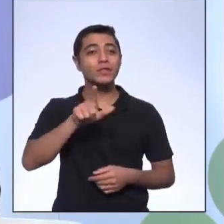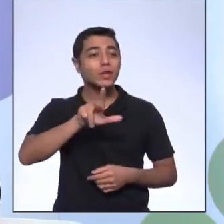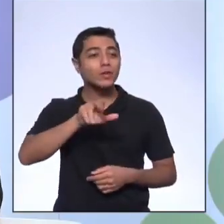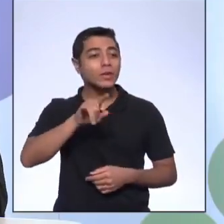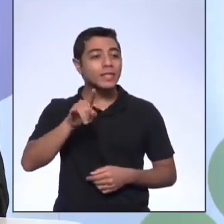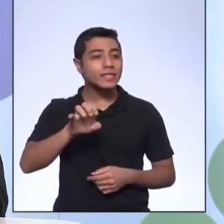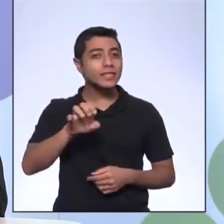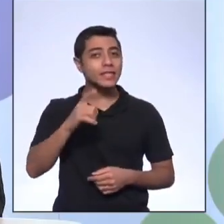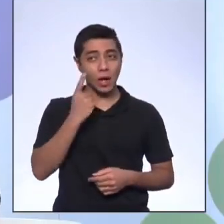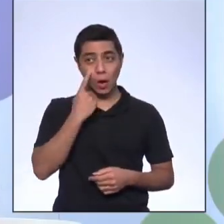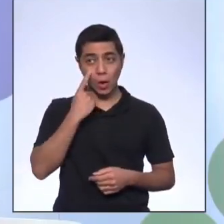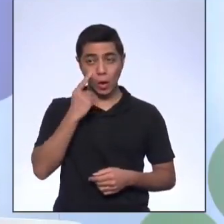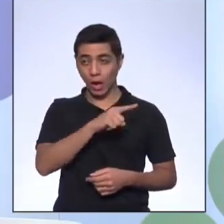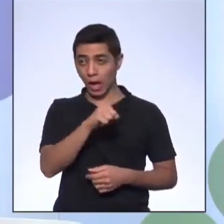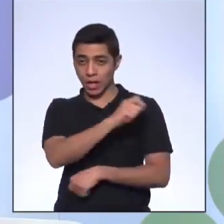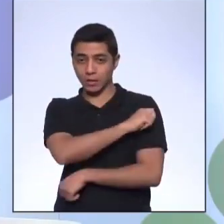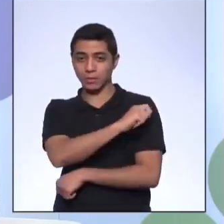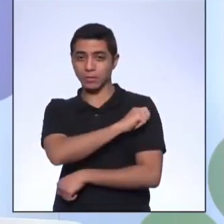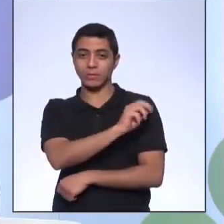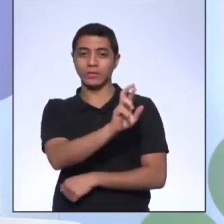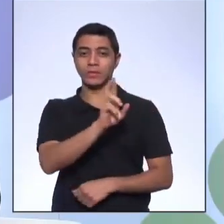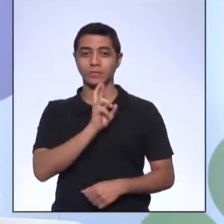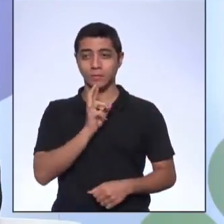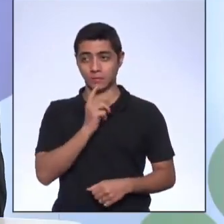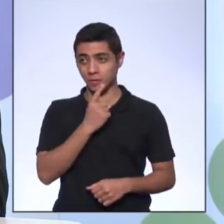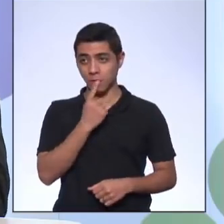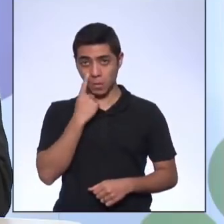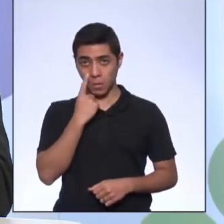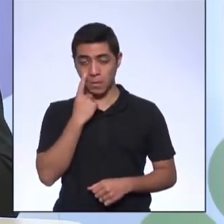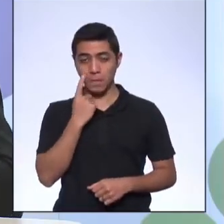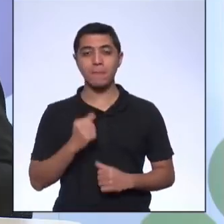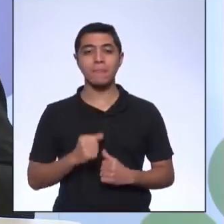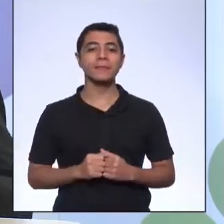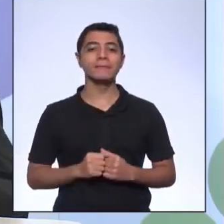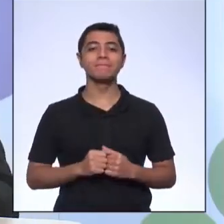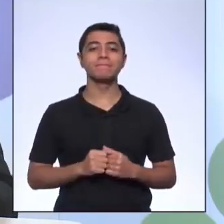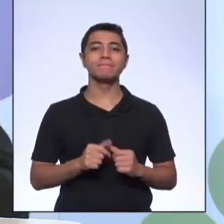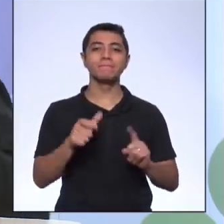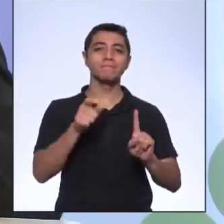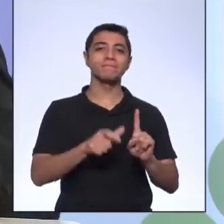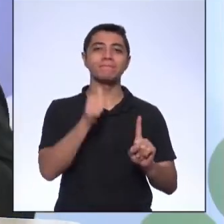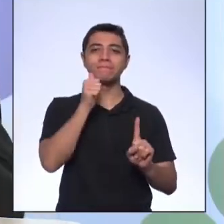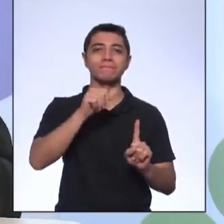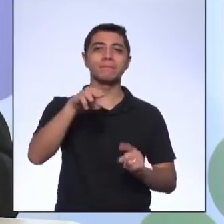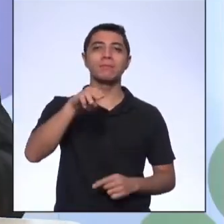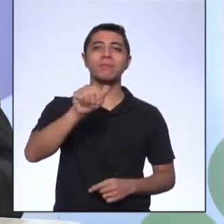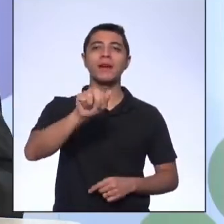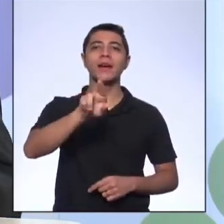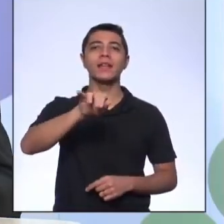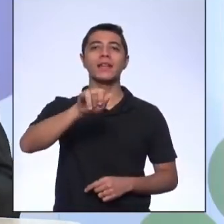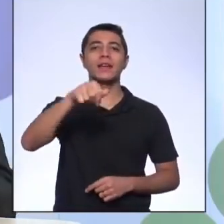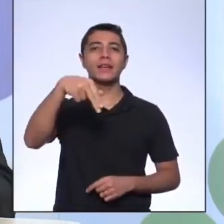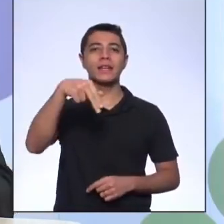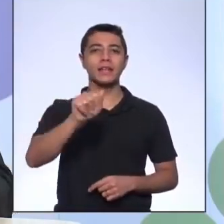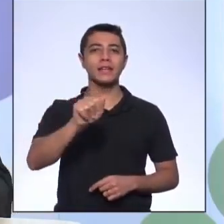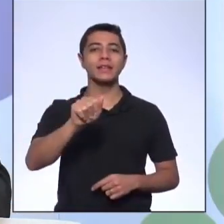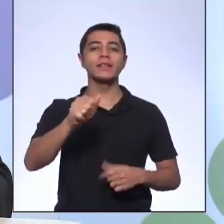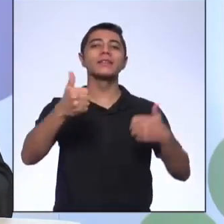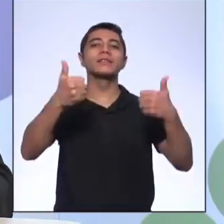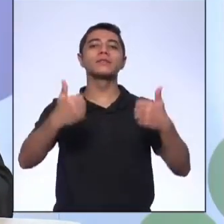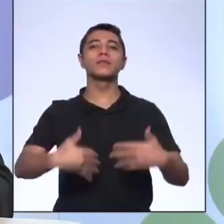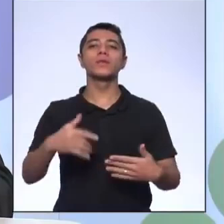seus resultados aqui da sua atitude historiadora. A Mariana, ela diz que essa versão, que coloca essa